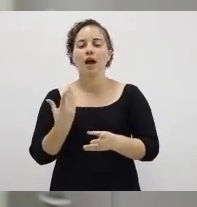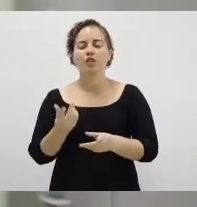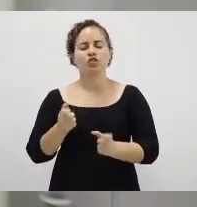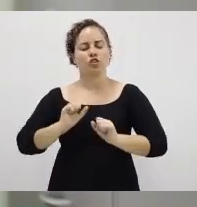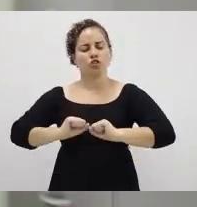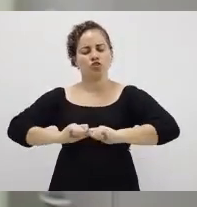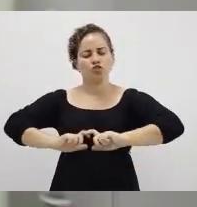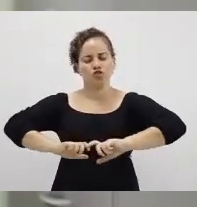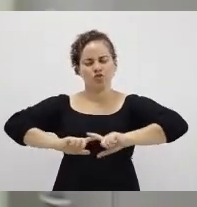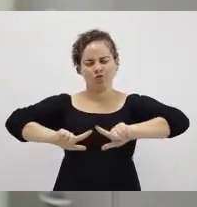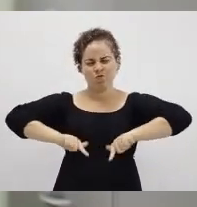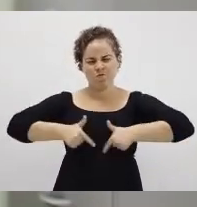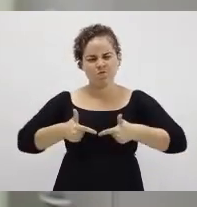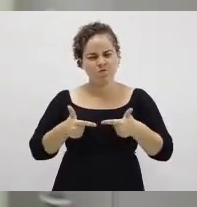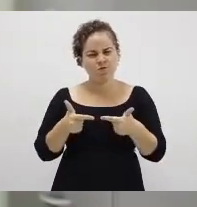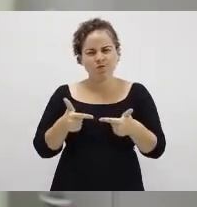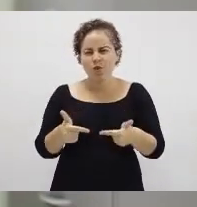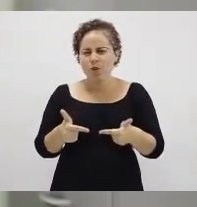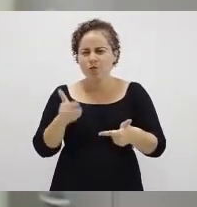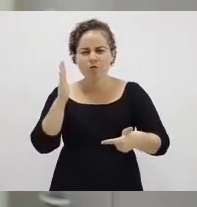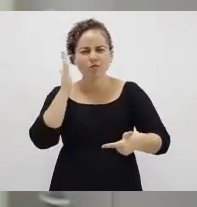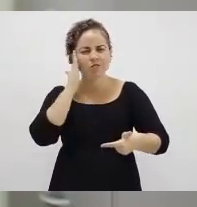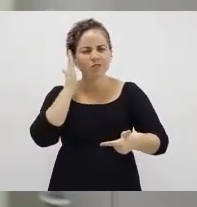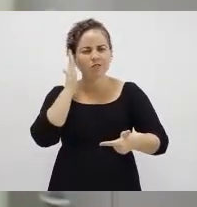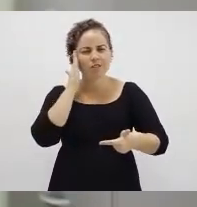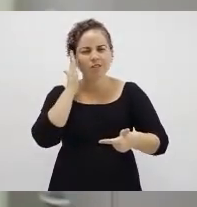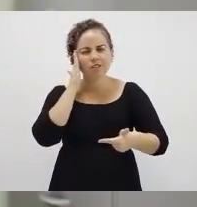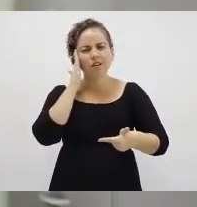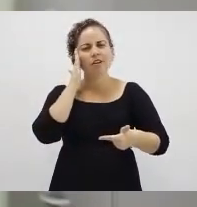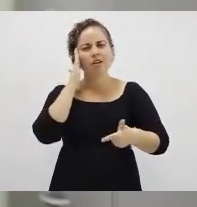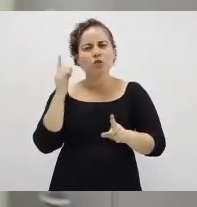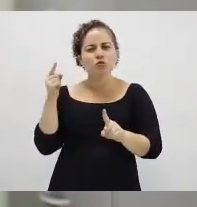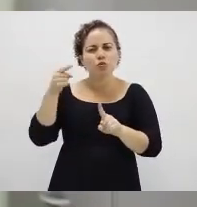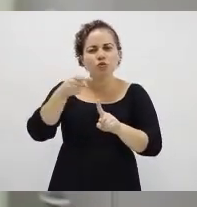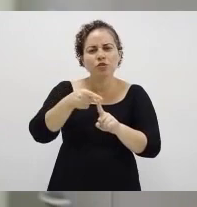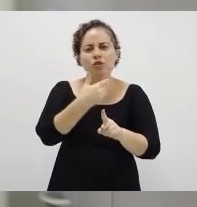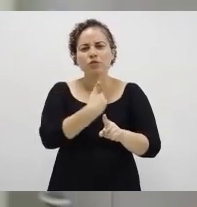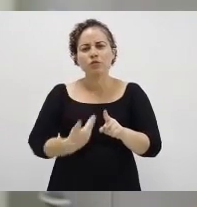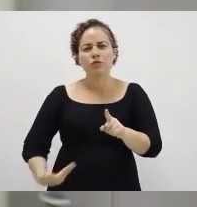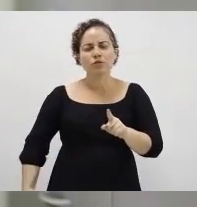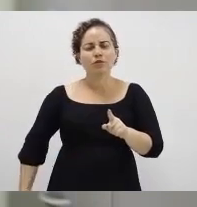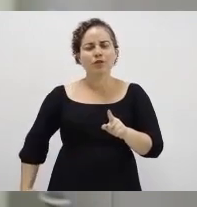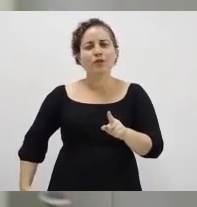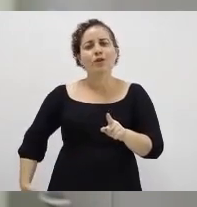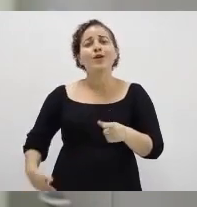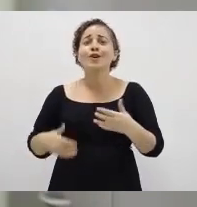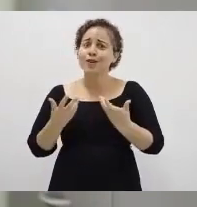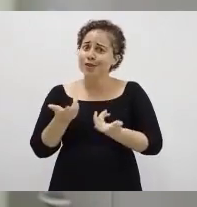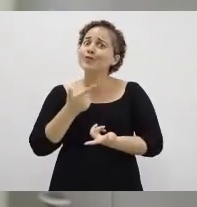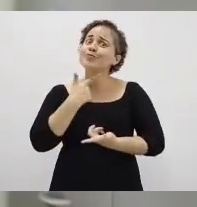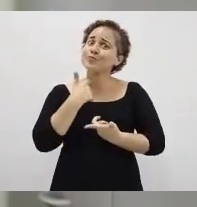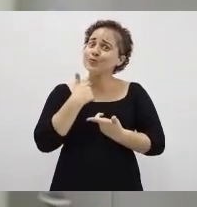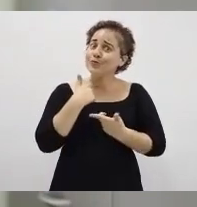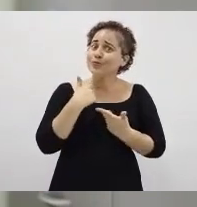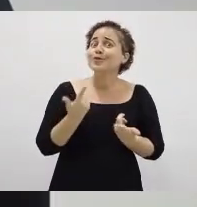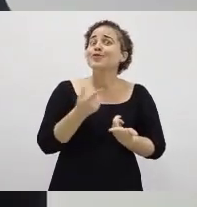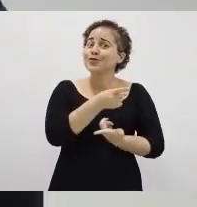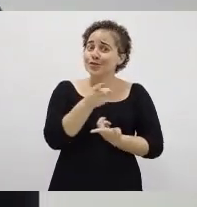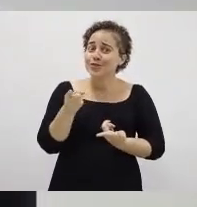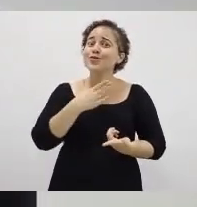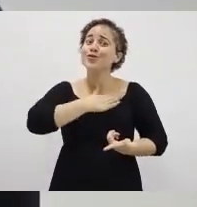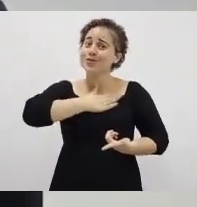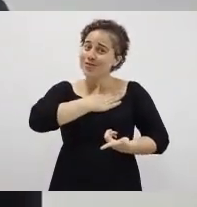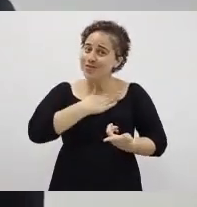lupa para o melhor entendimento das funções do governo, e eu espero que tenha sido interessante